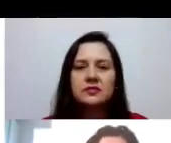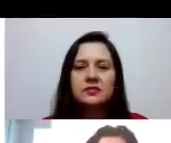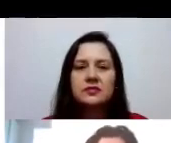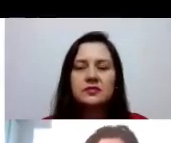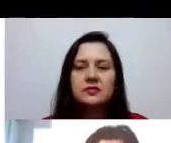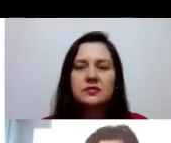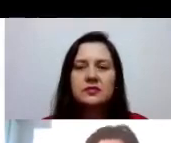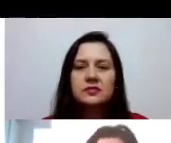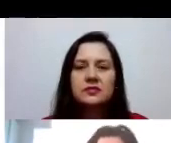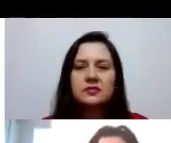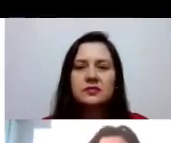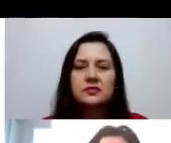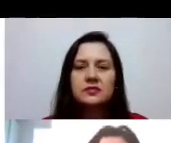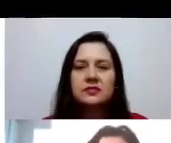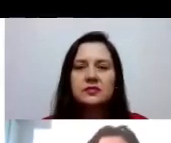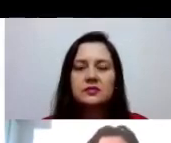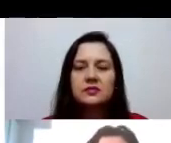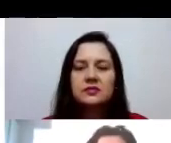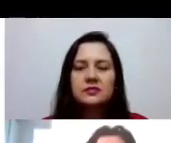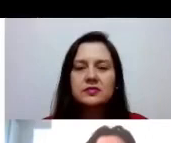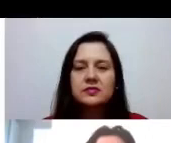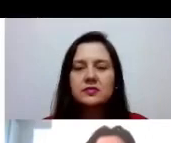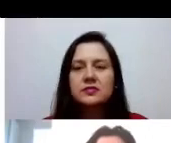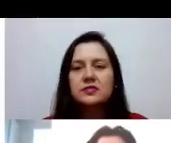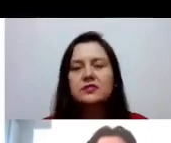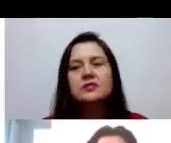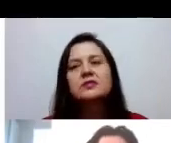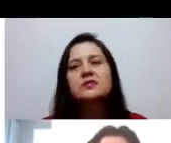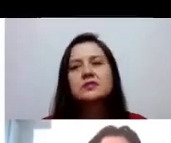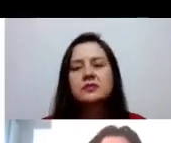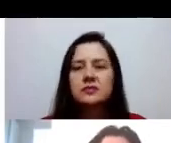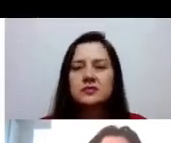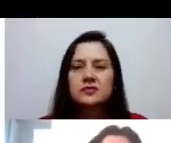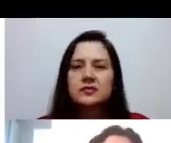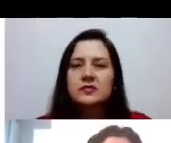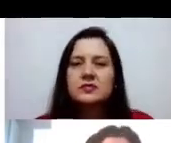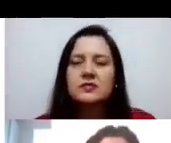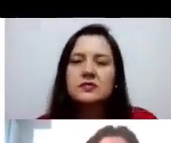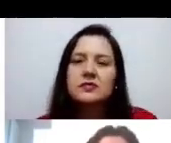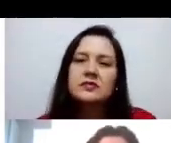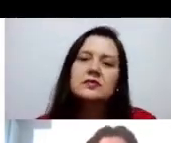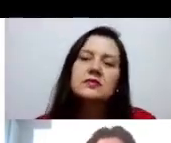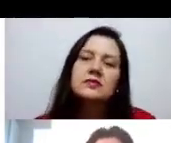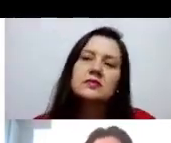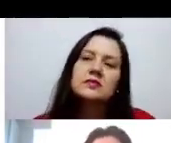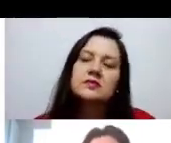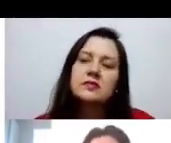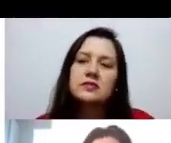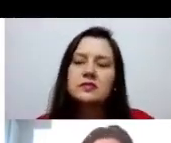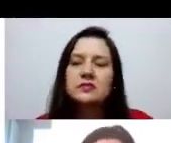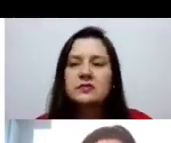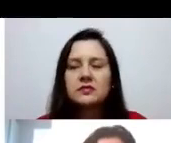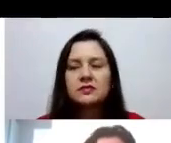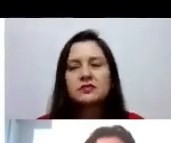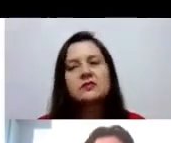legalidade e eficiência dos seus atos. Vamos dizer, por exemplo, assim, nada mais é um autocontrole. Por exemplo,